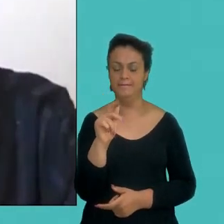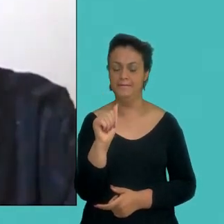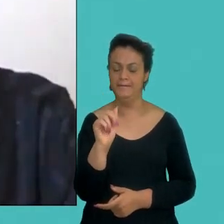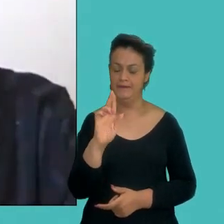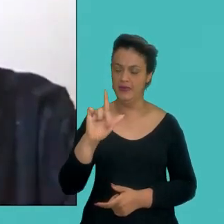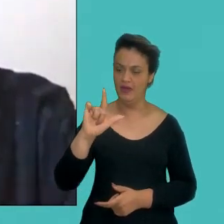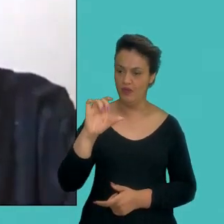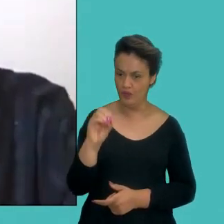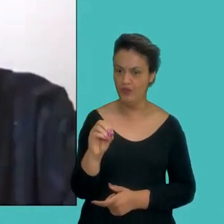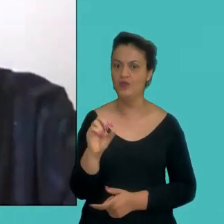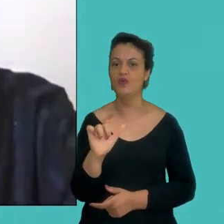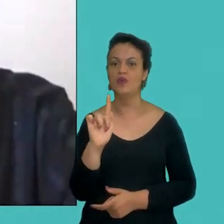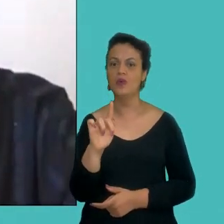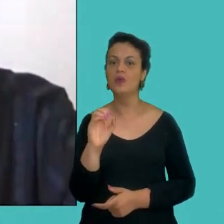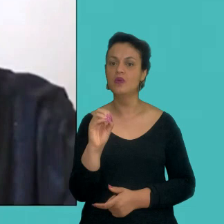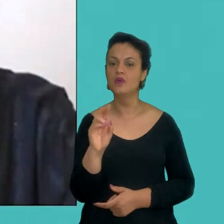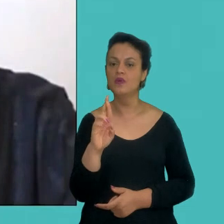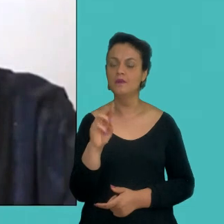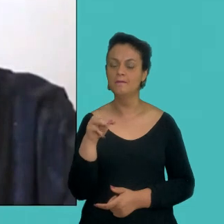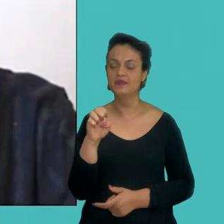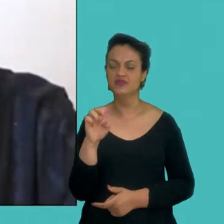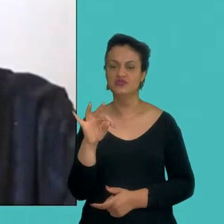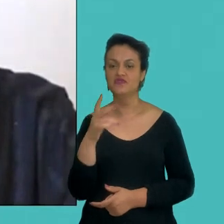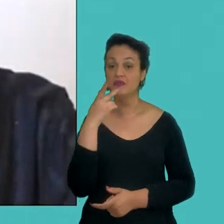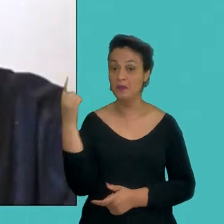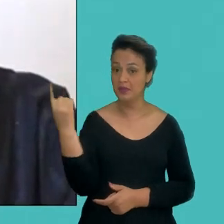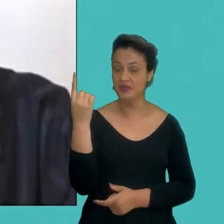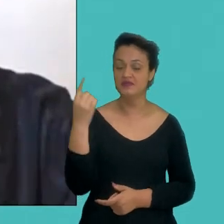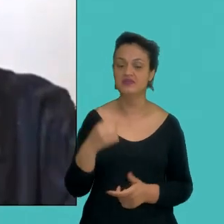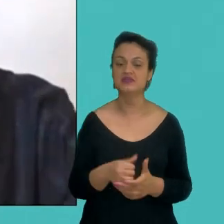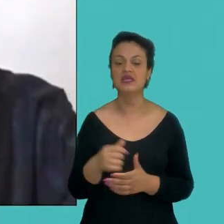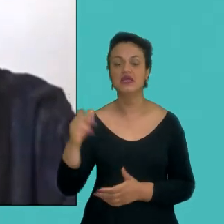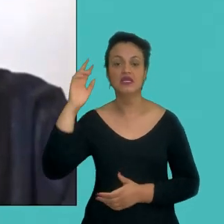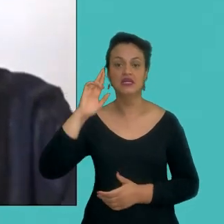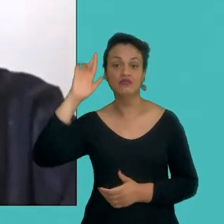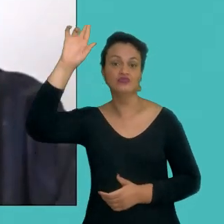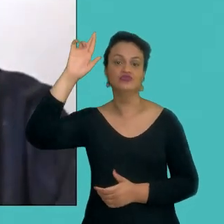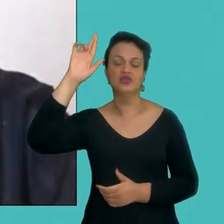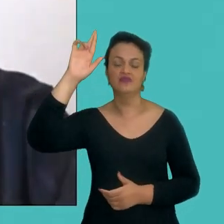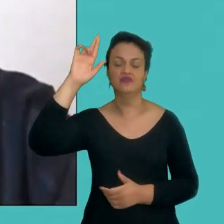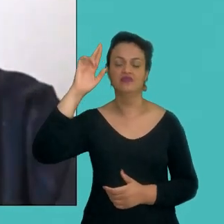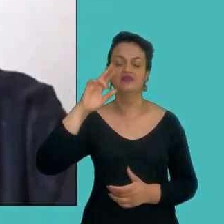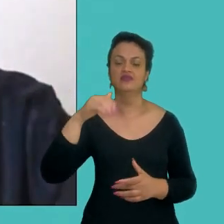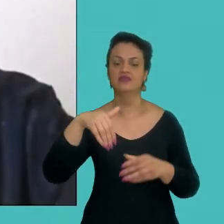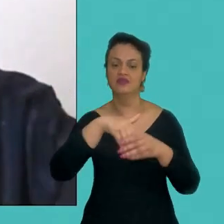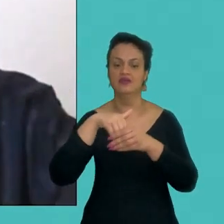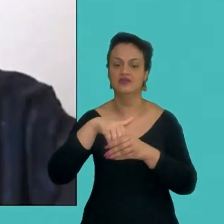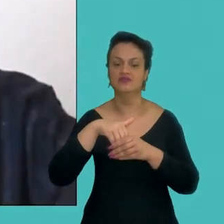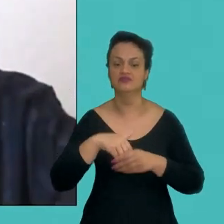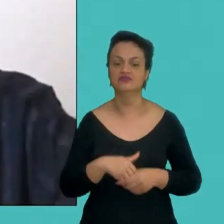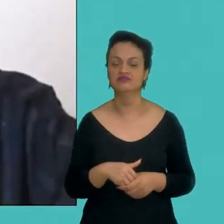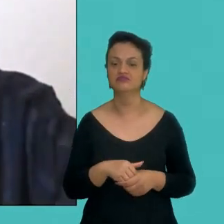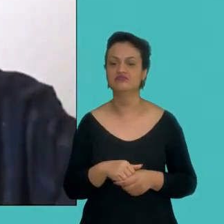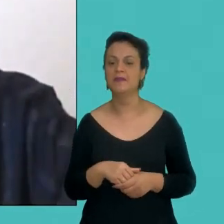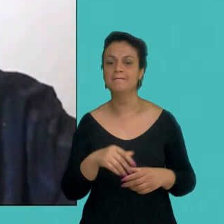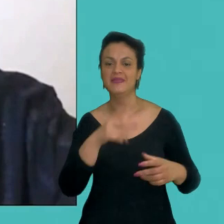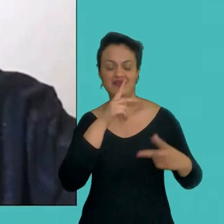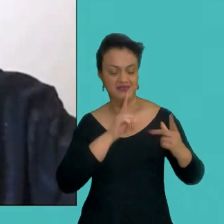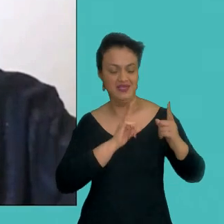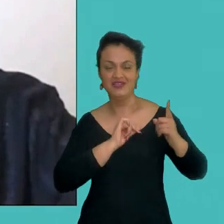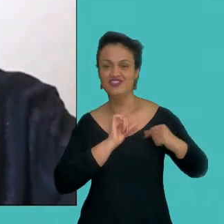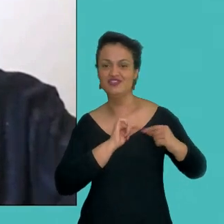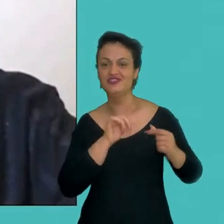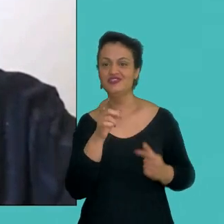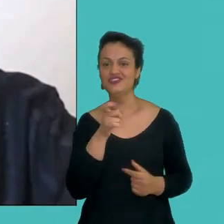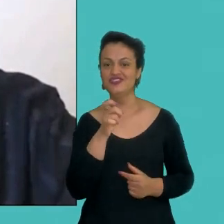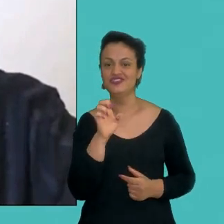Gonet, falou, aliás, pela primeira vez pela mídia eletrônica. Ele é o xerife da eleição, como eu brinquei com ele. Ele